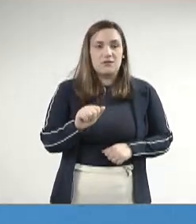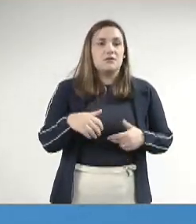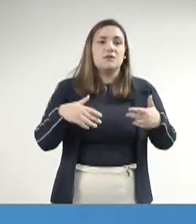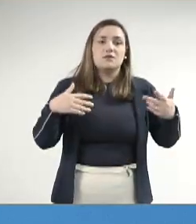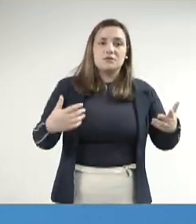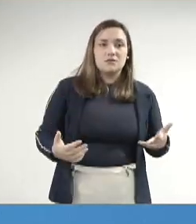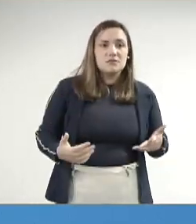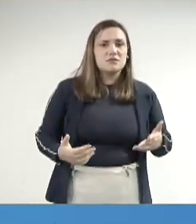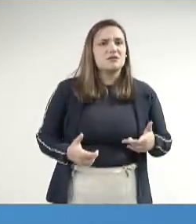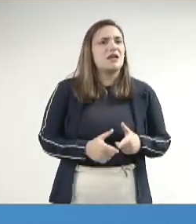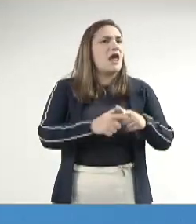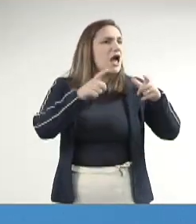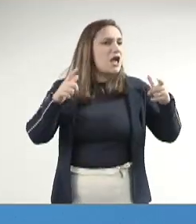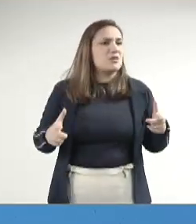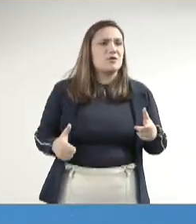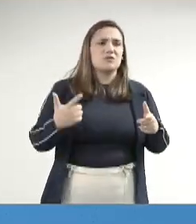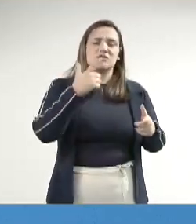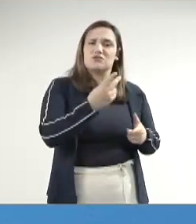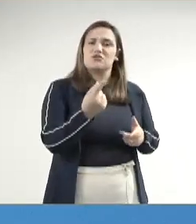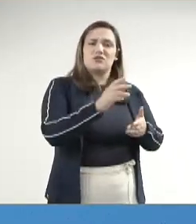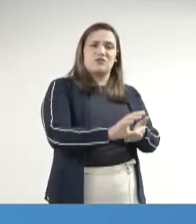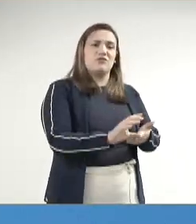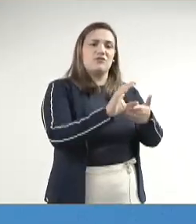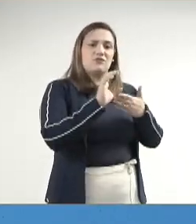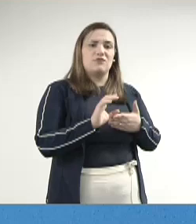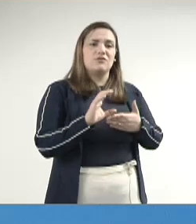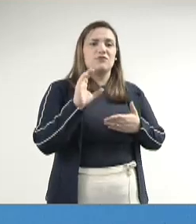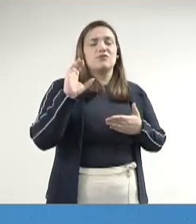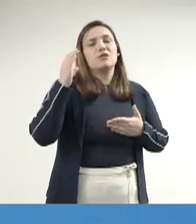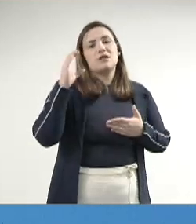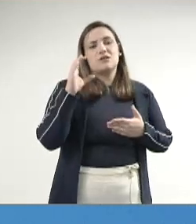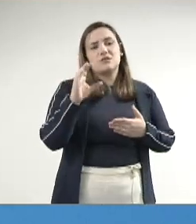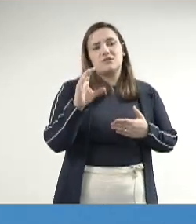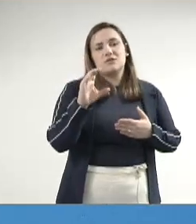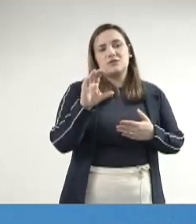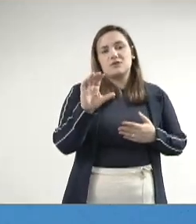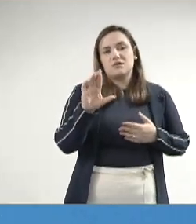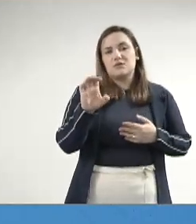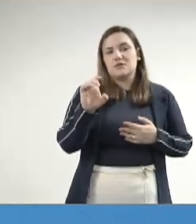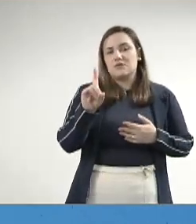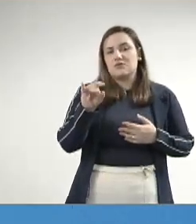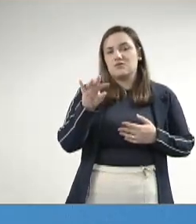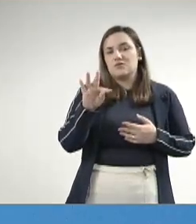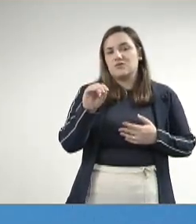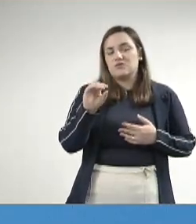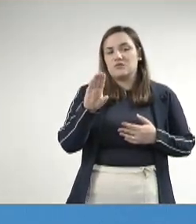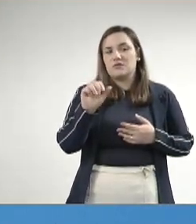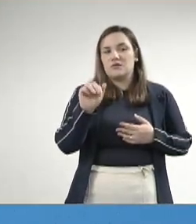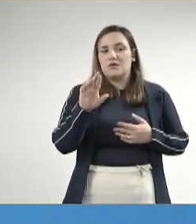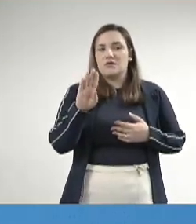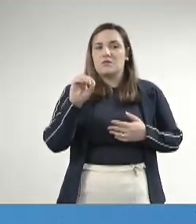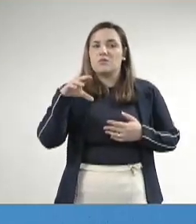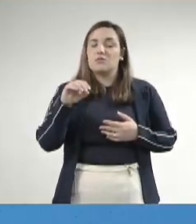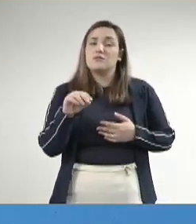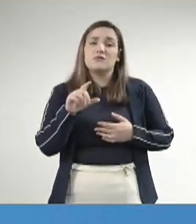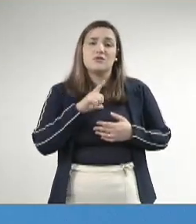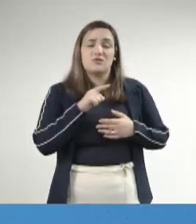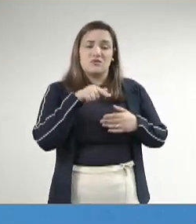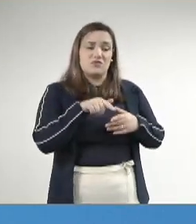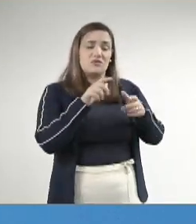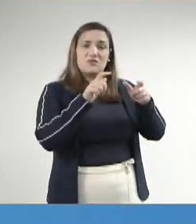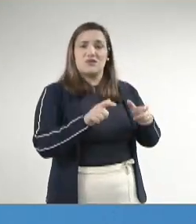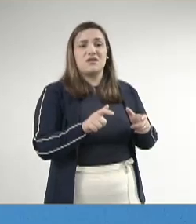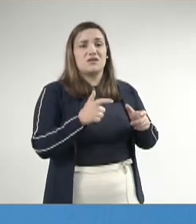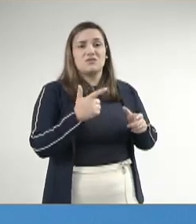como grandes reservas, na expectativa do crédito de carbono, e nós temos áreas e áreas improdutivas no Pantanal com a quantidade